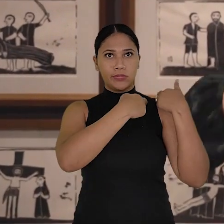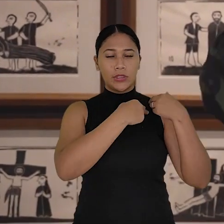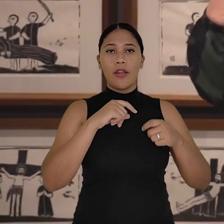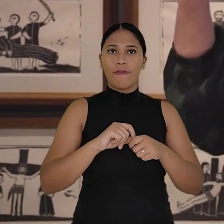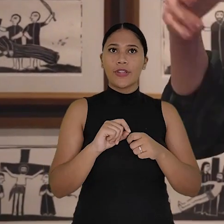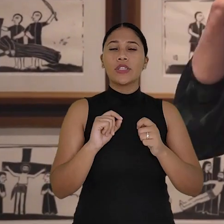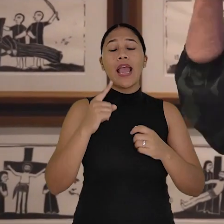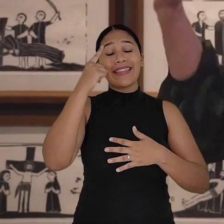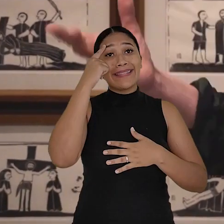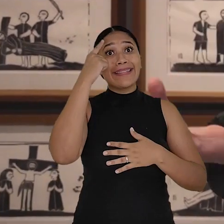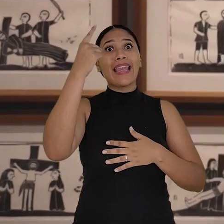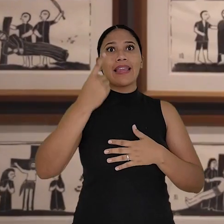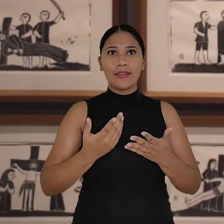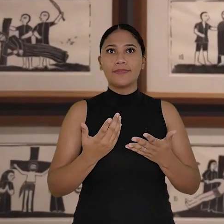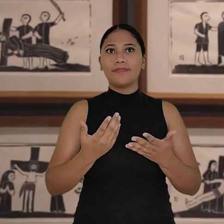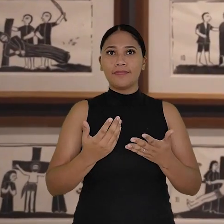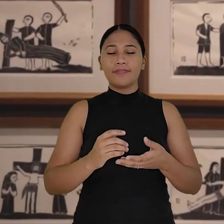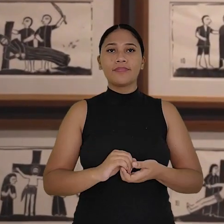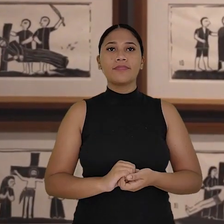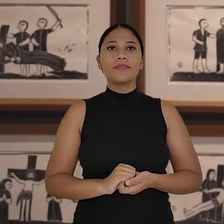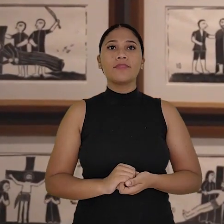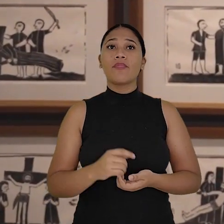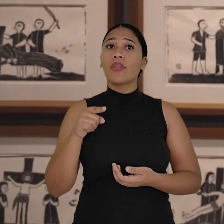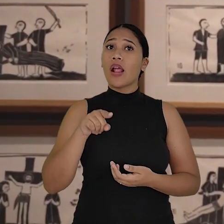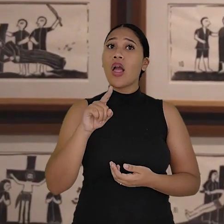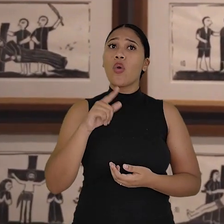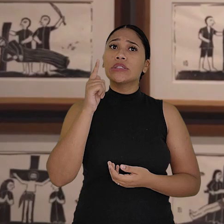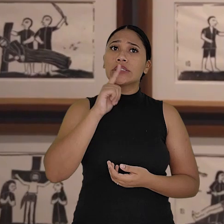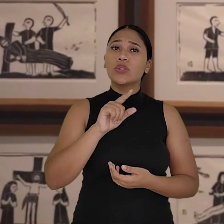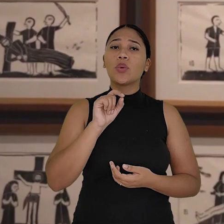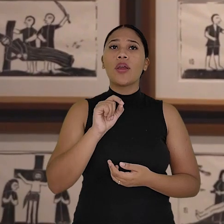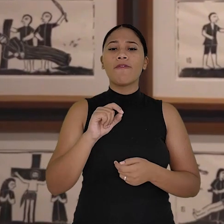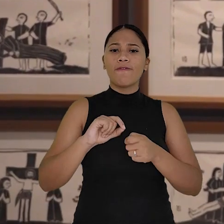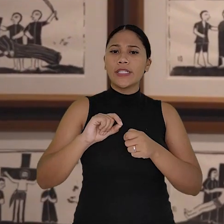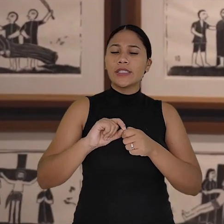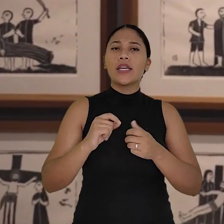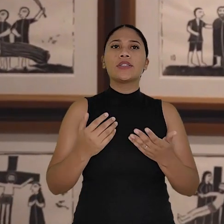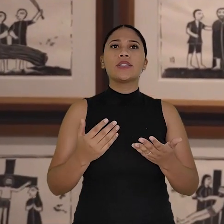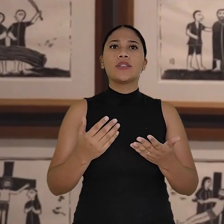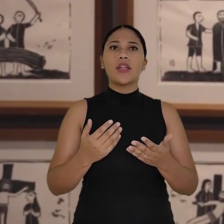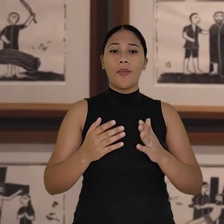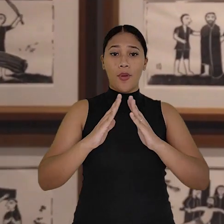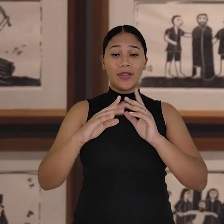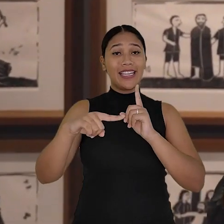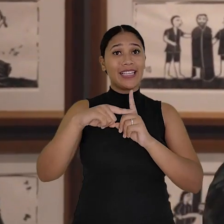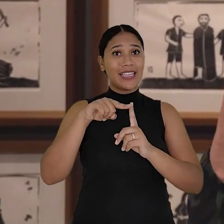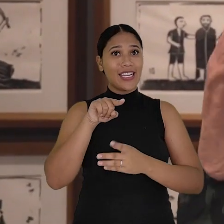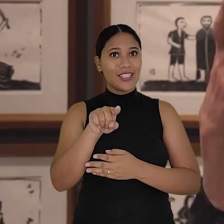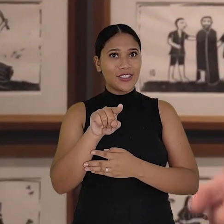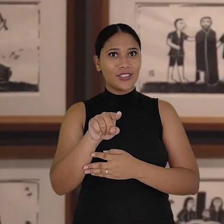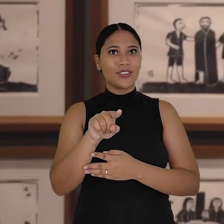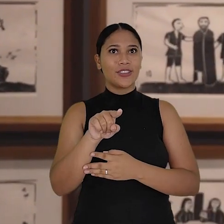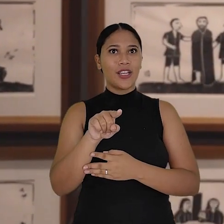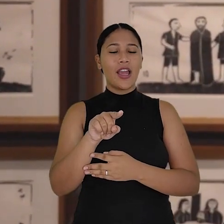que foi quem teve a ideia, inclusive, né? Ela conseguiu que a gente fizesse na Igreja